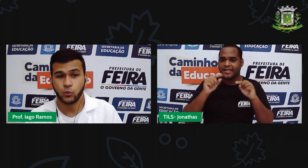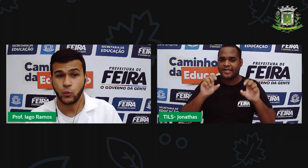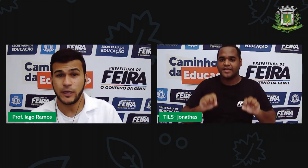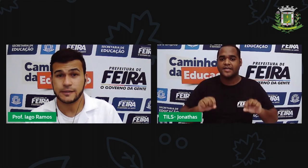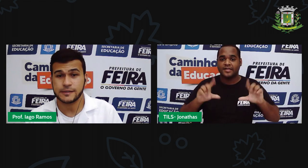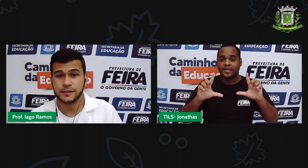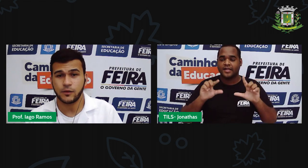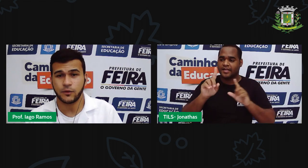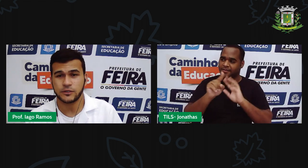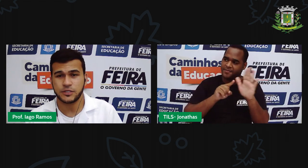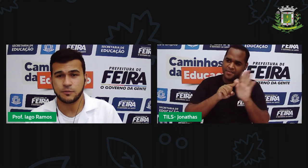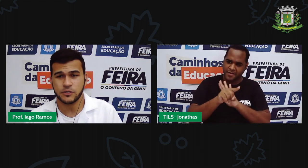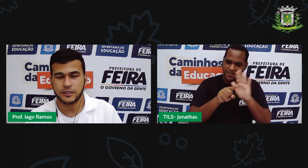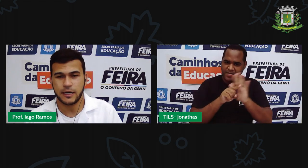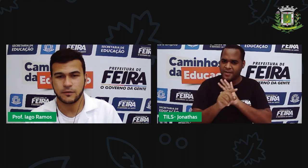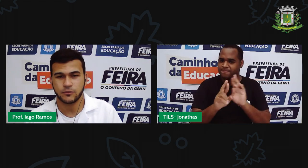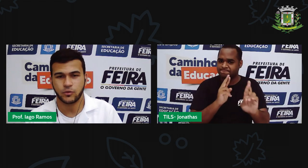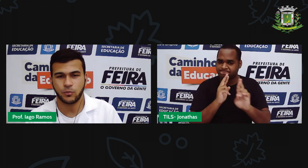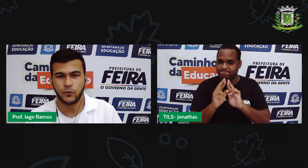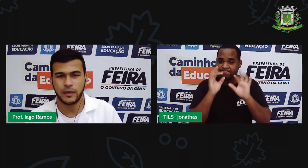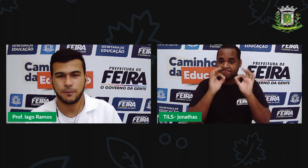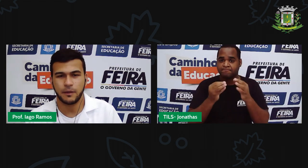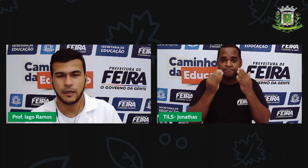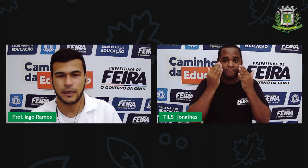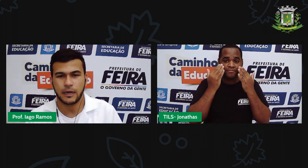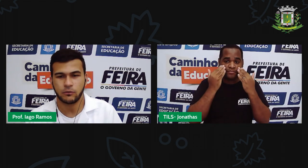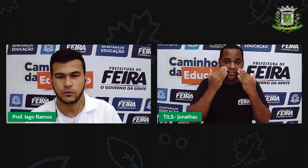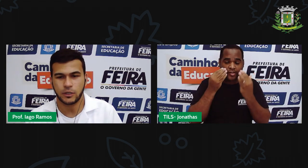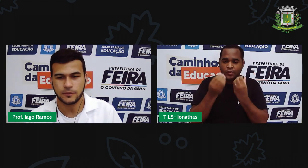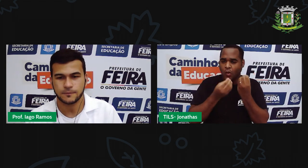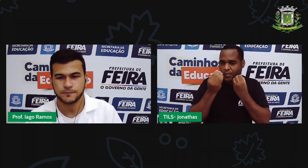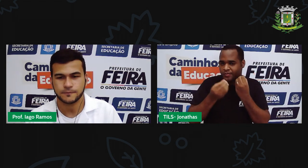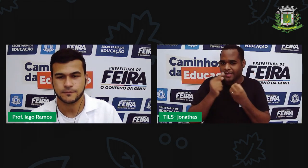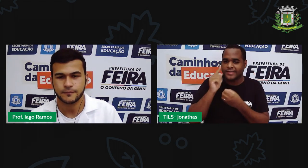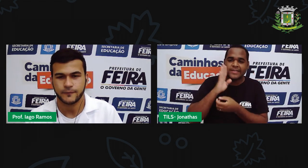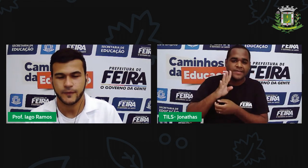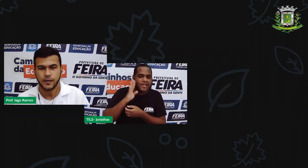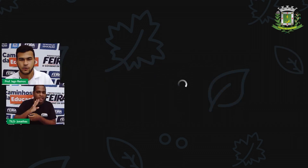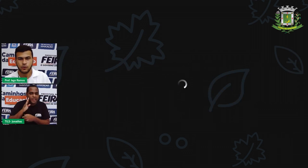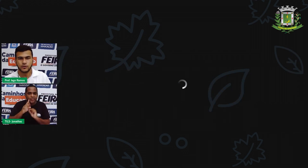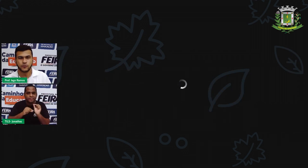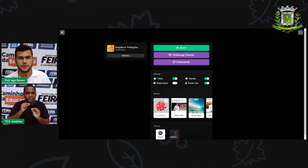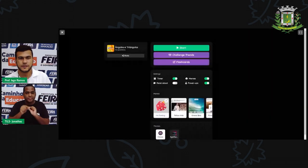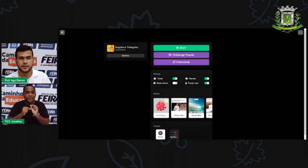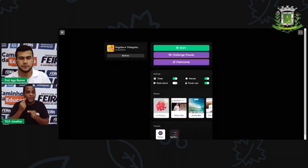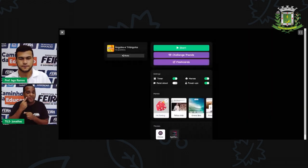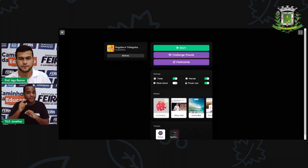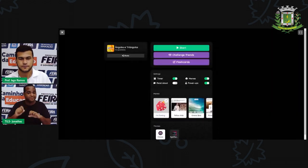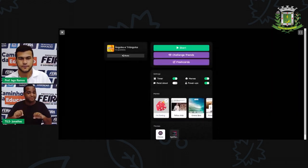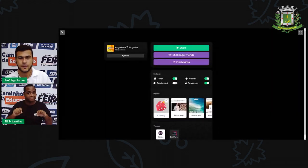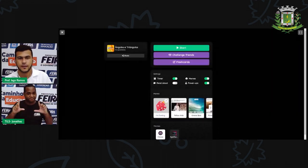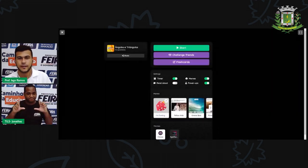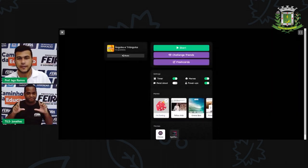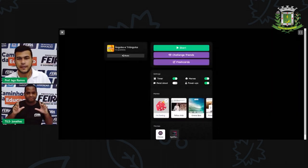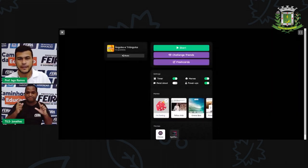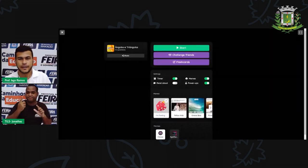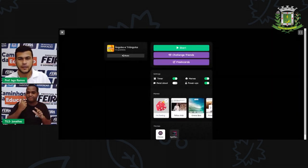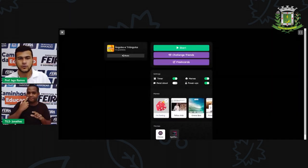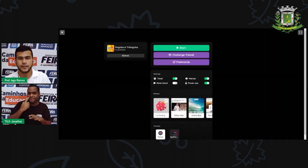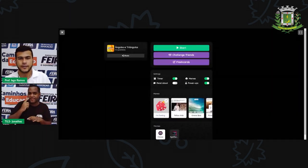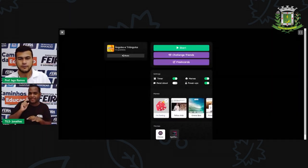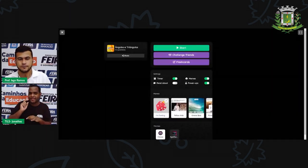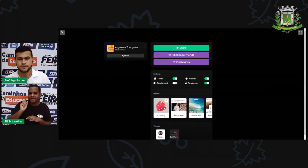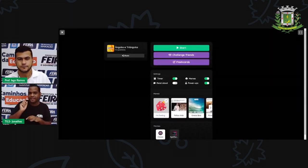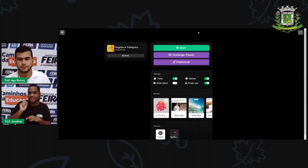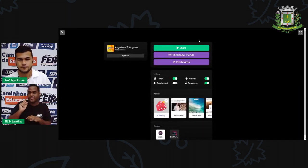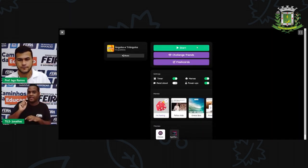tem o quiz eu vou te mostrar como ele é bem legal ó quando você clicar